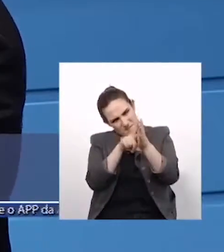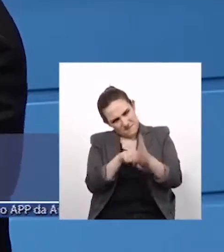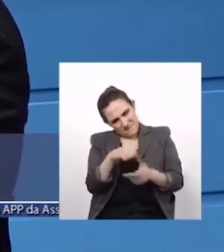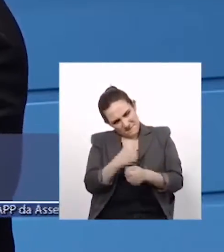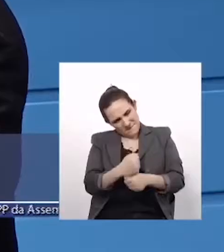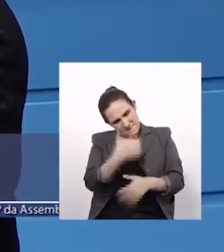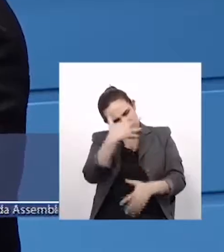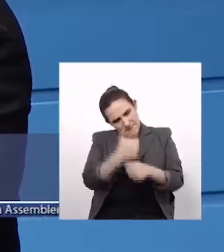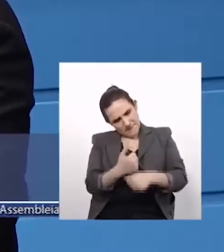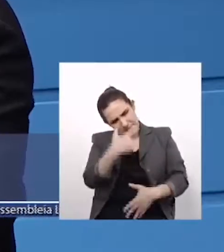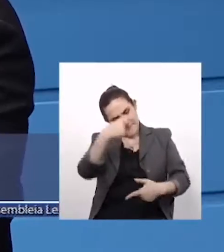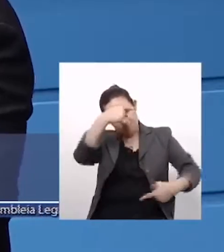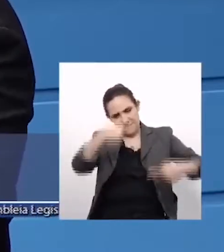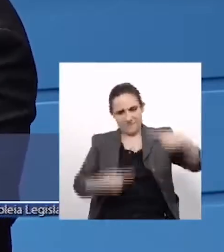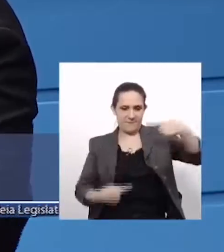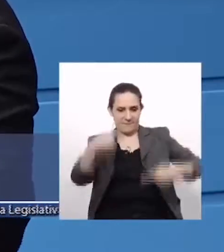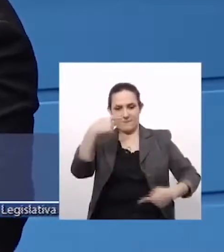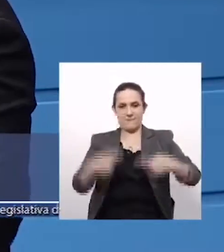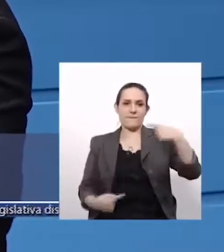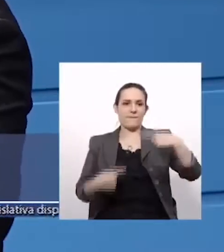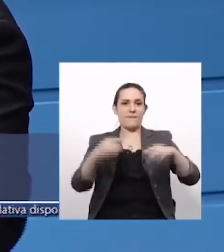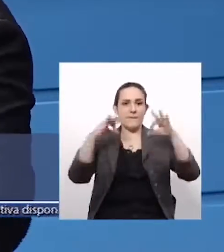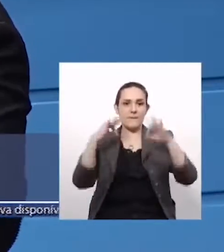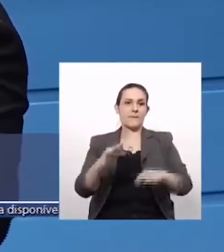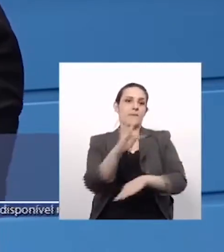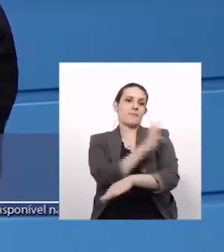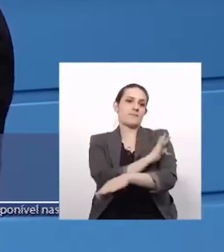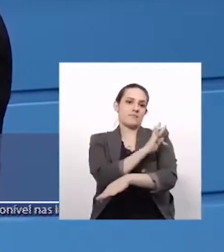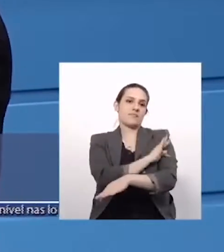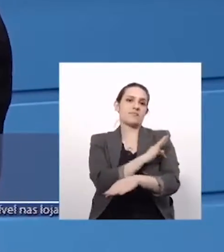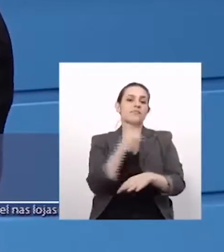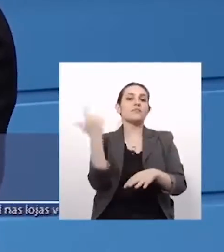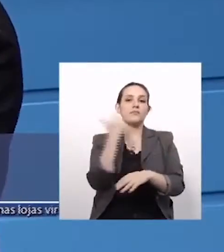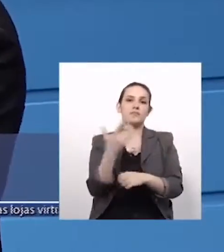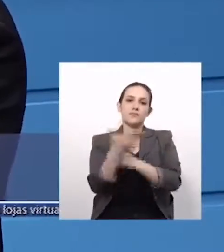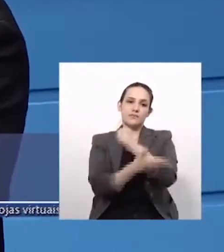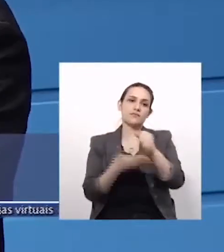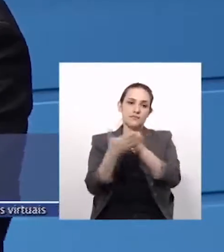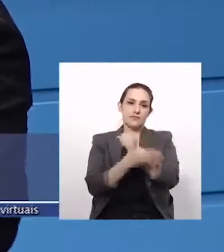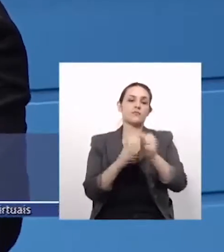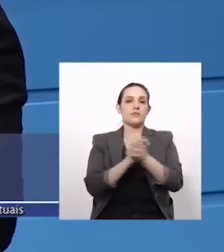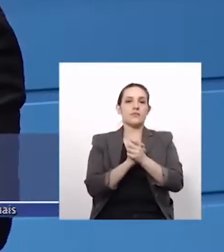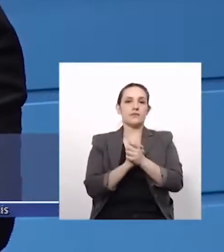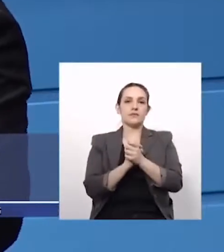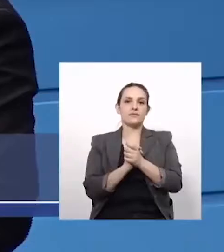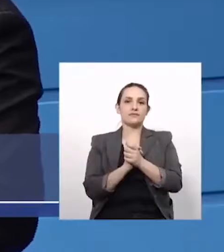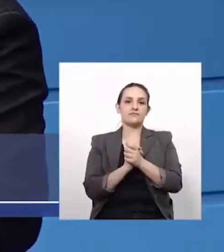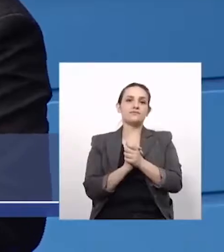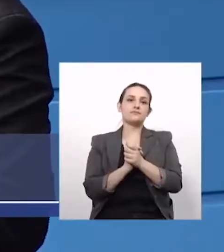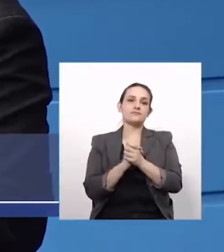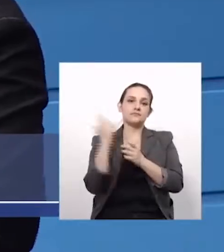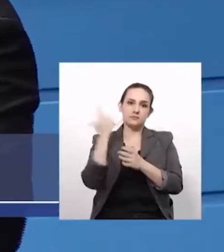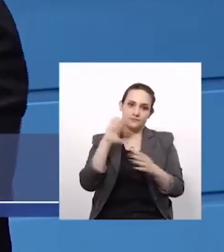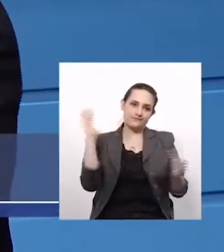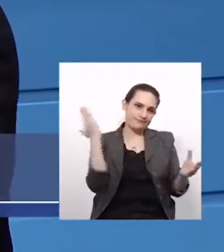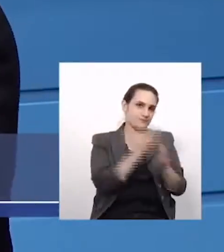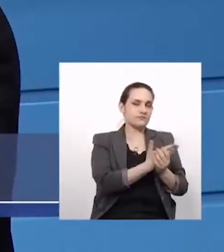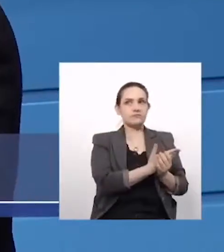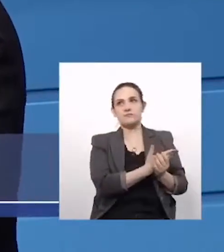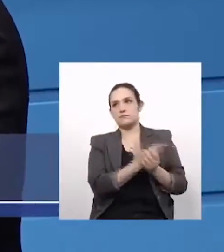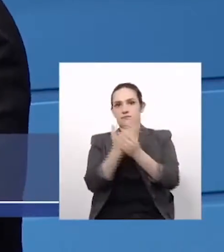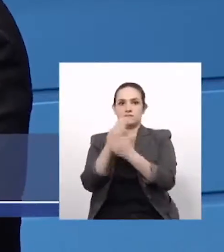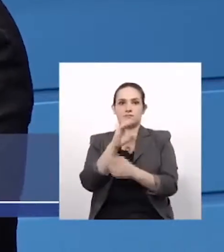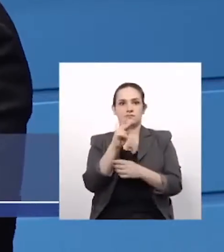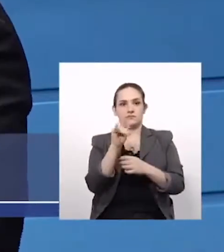de discussão, de levantamento técnico para ter subsídios aí, então, para poder chegar a instaurar